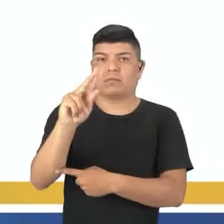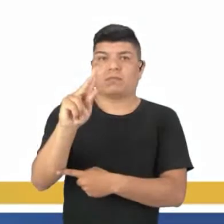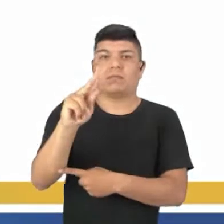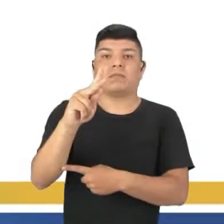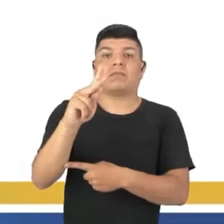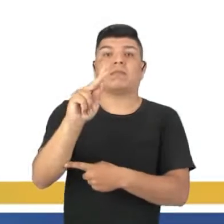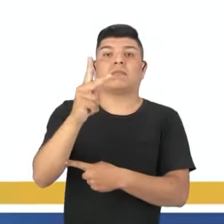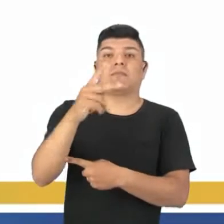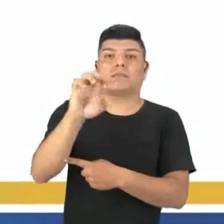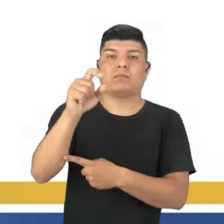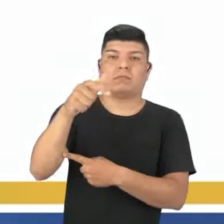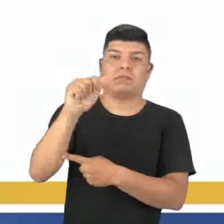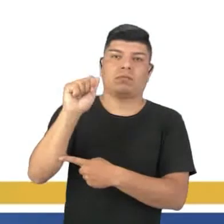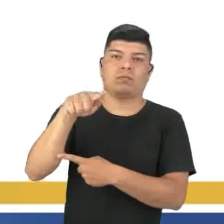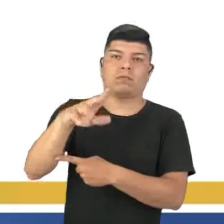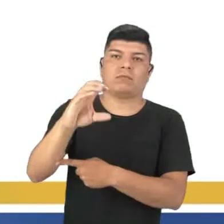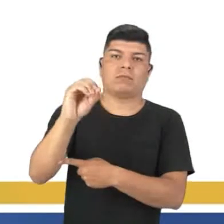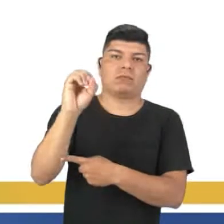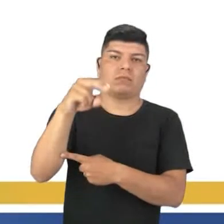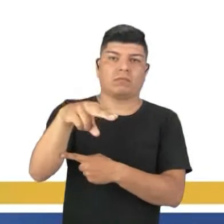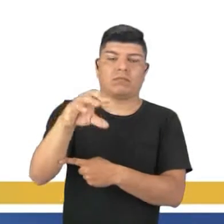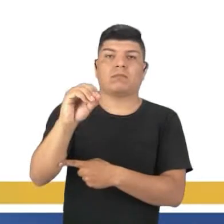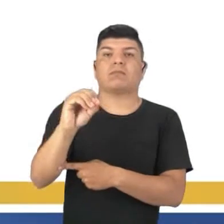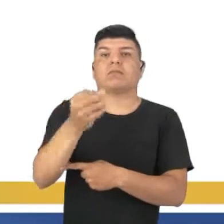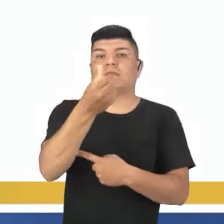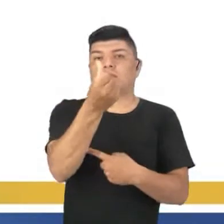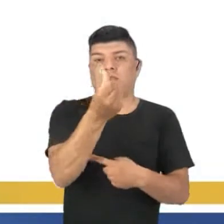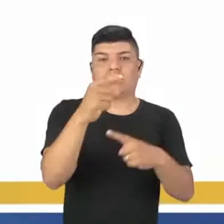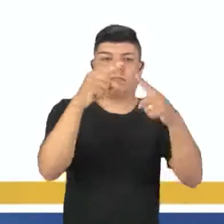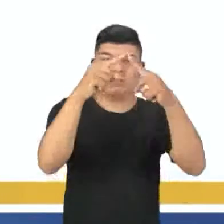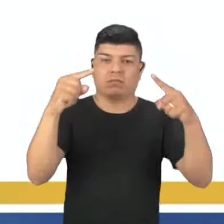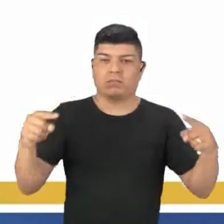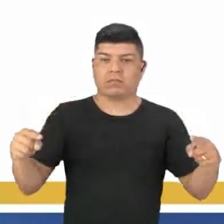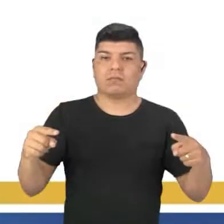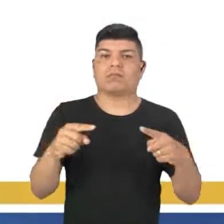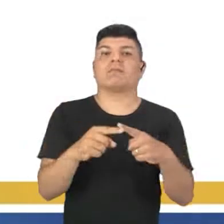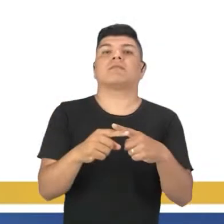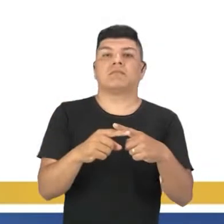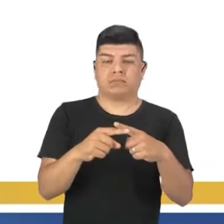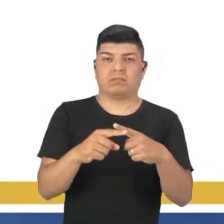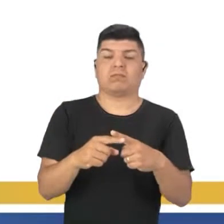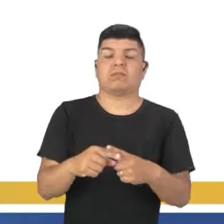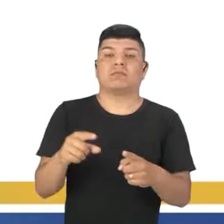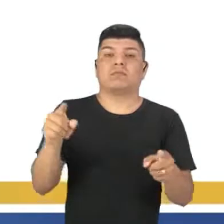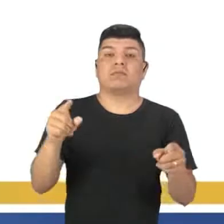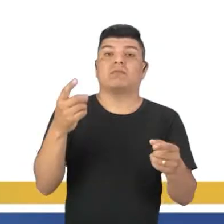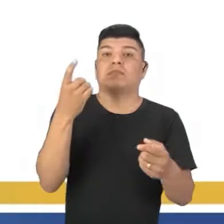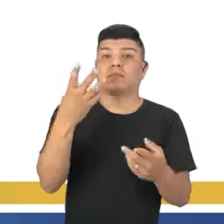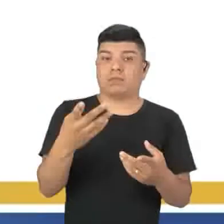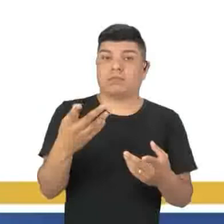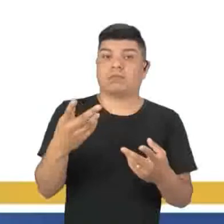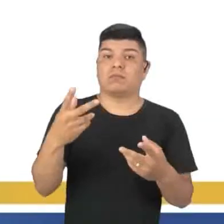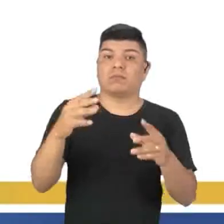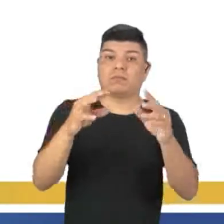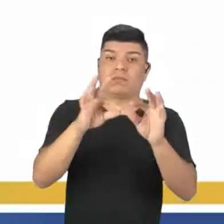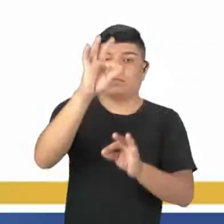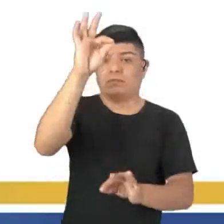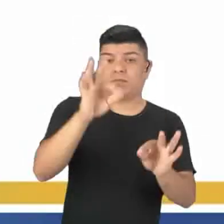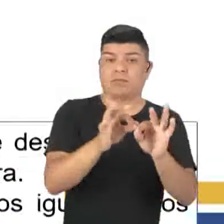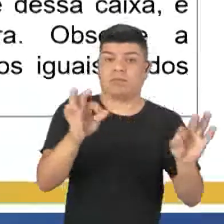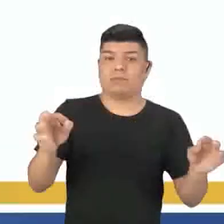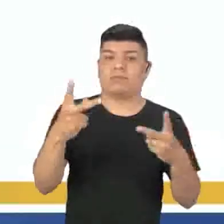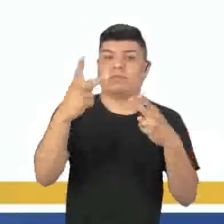ser decomposto em 6 triângulos equiláteros congruentes, em que seus lados, né, têm a mesma medida do lado do